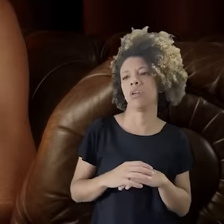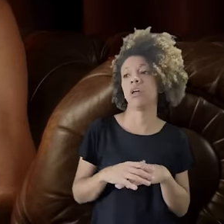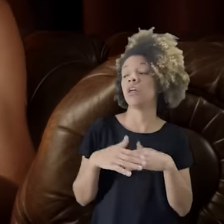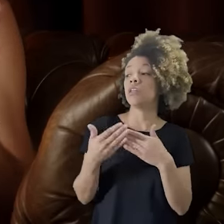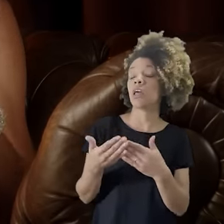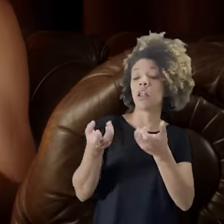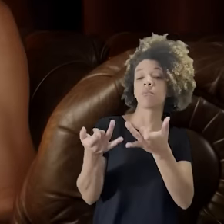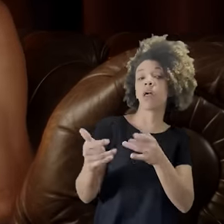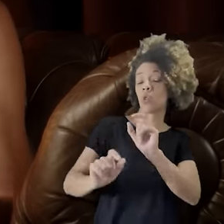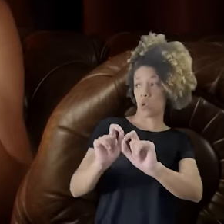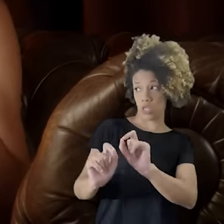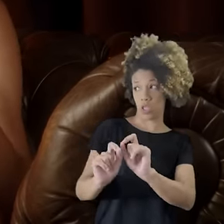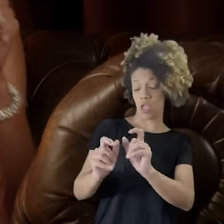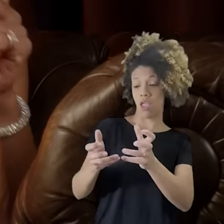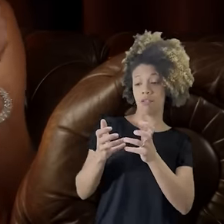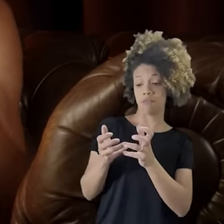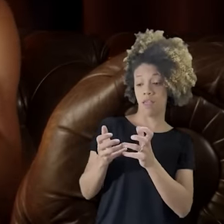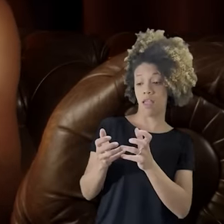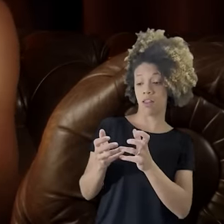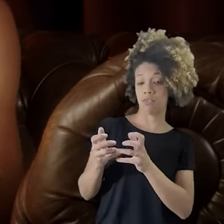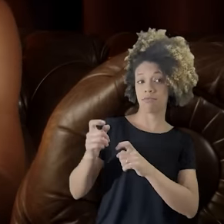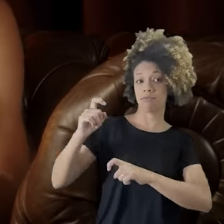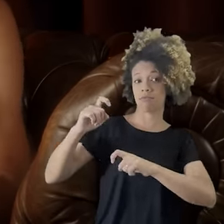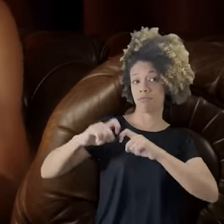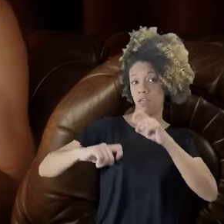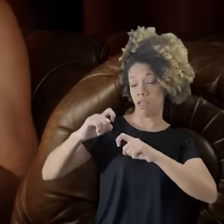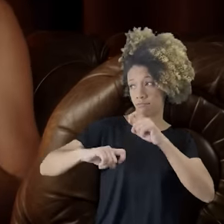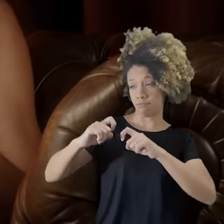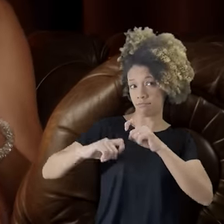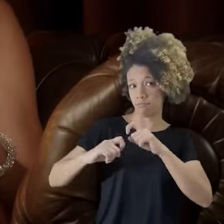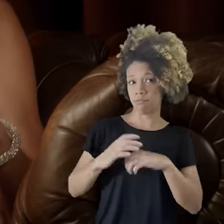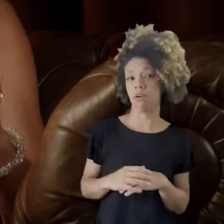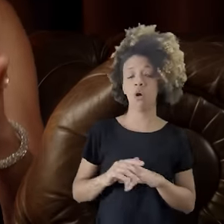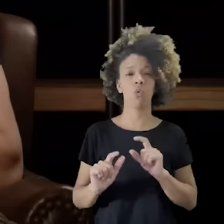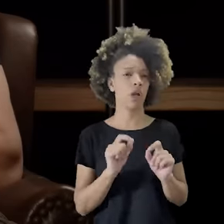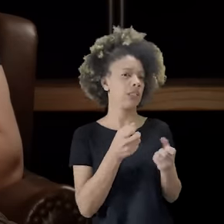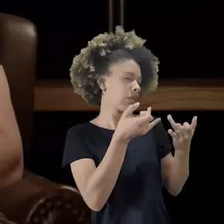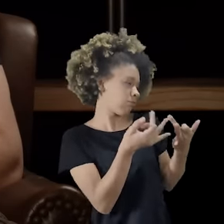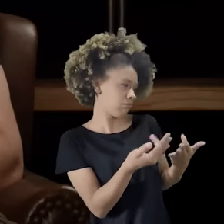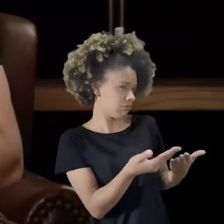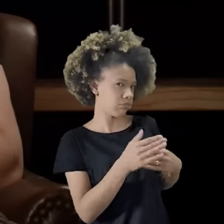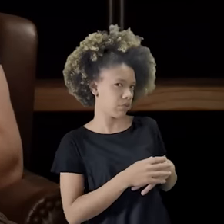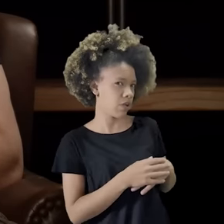acabei de falar assim eles querem nos dar né quer dizer que a cara chamava fazer programa